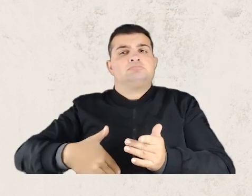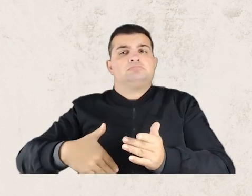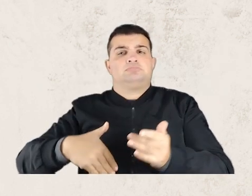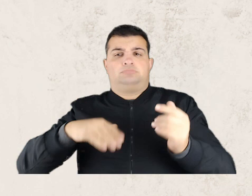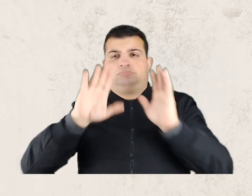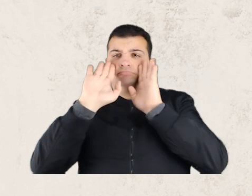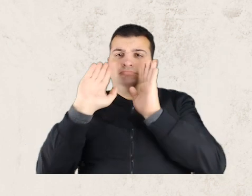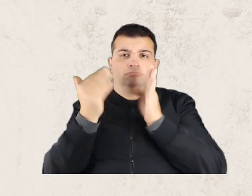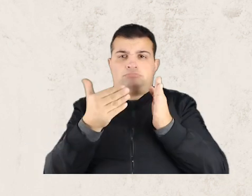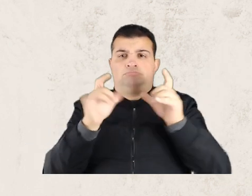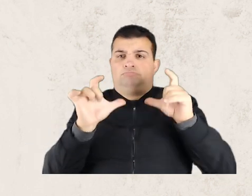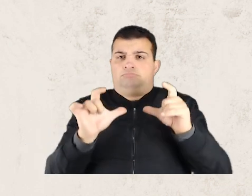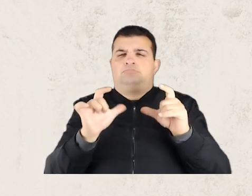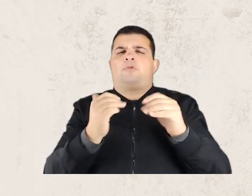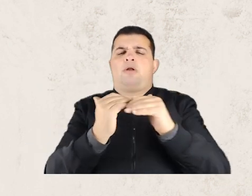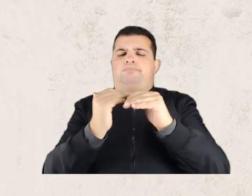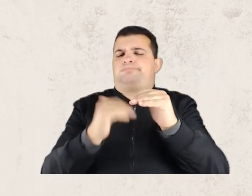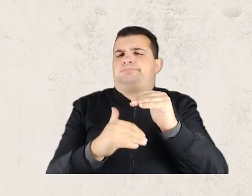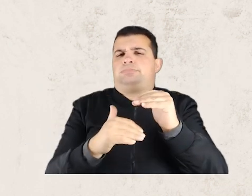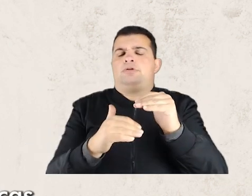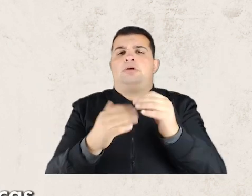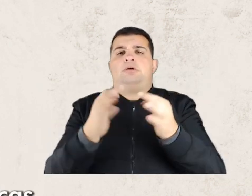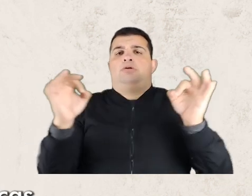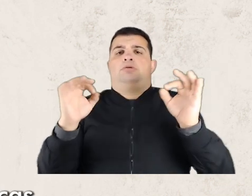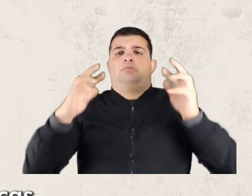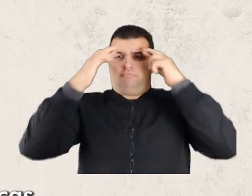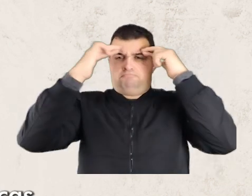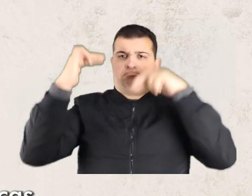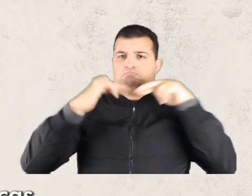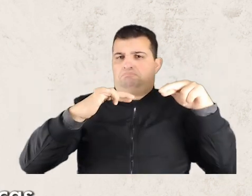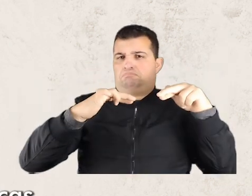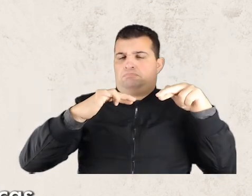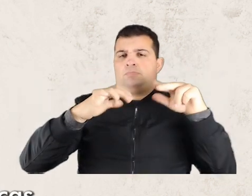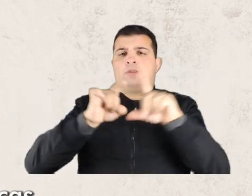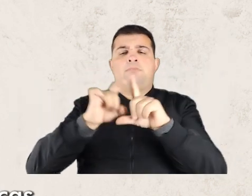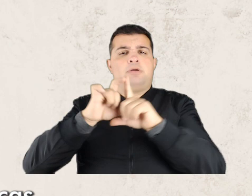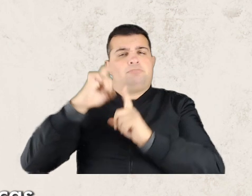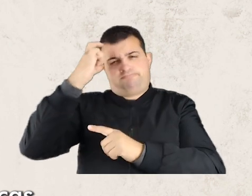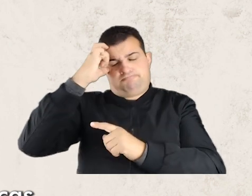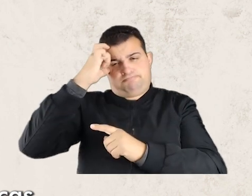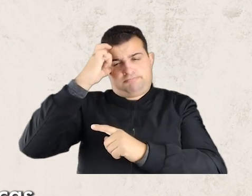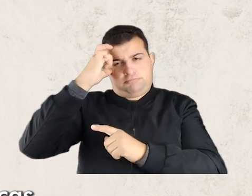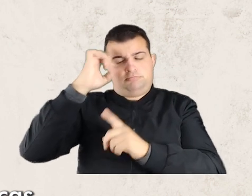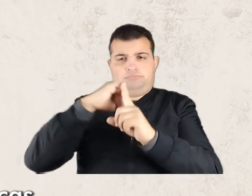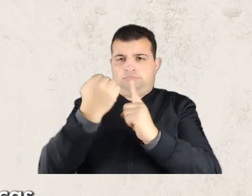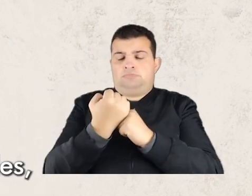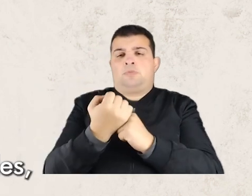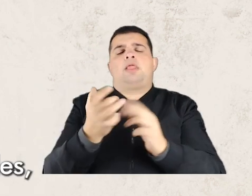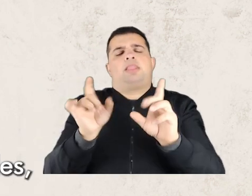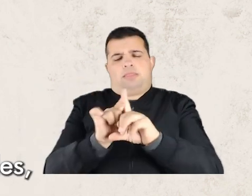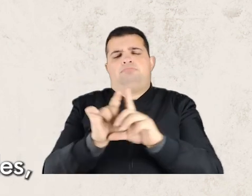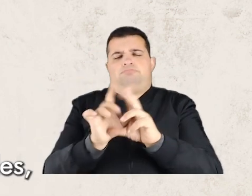muito desde a criação da profissão, né, da psicologia, porque, de fato, houve um incremento nas políticas